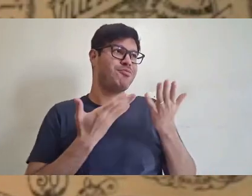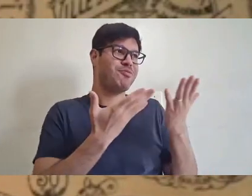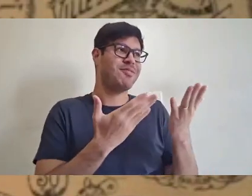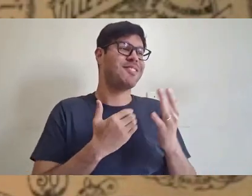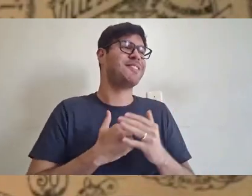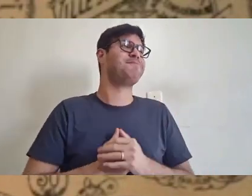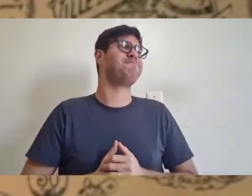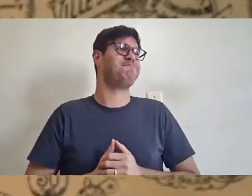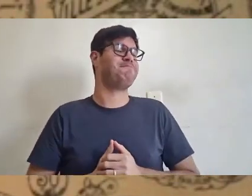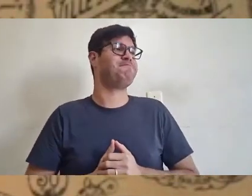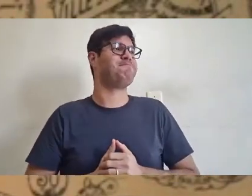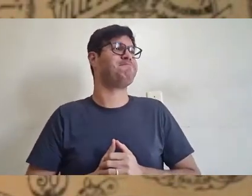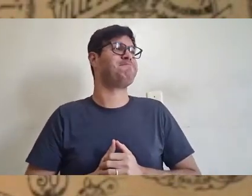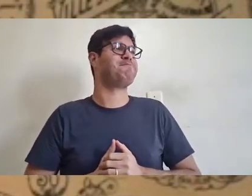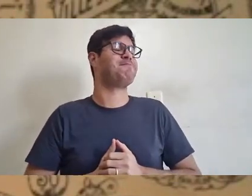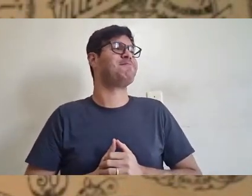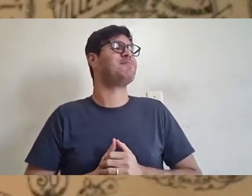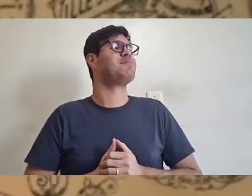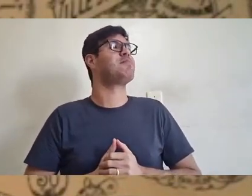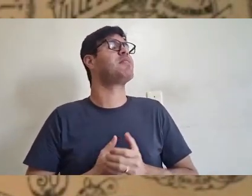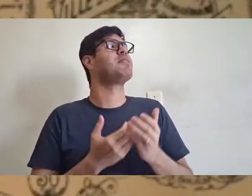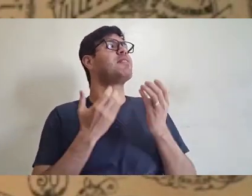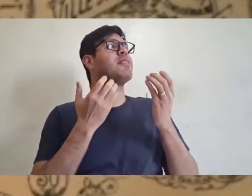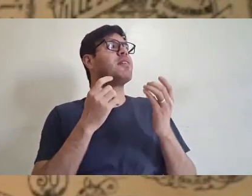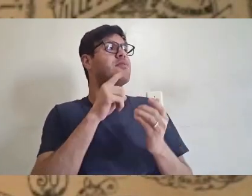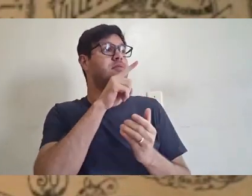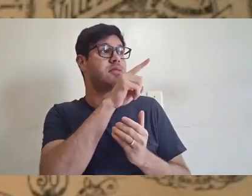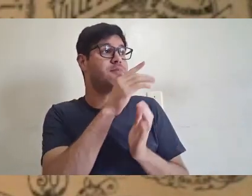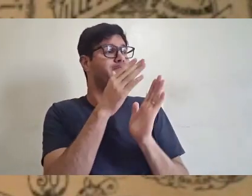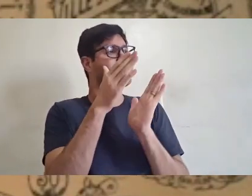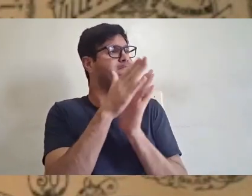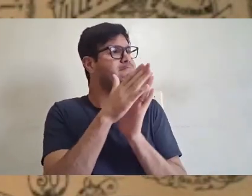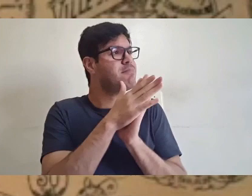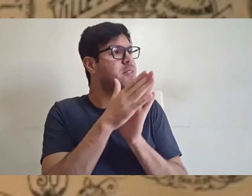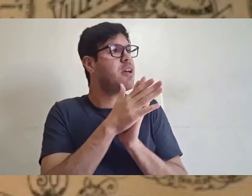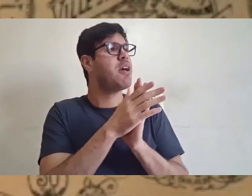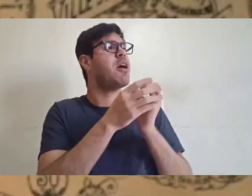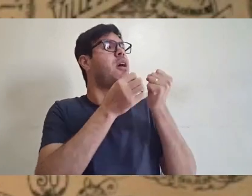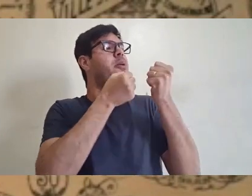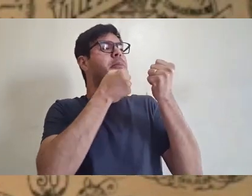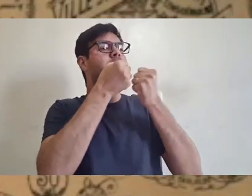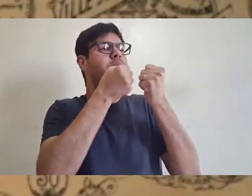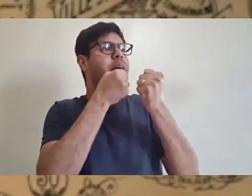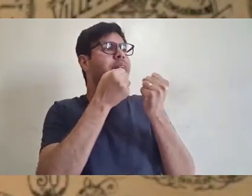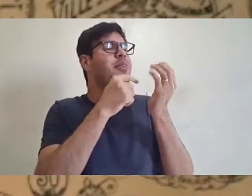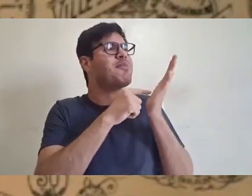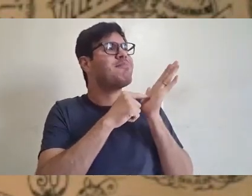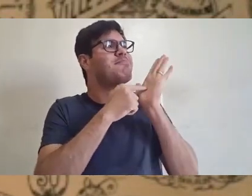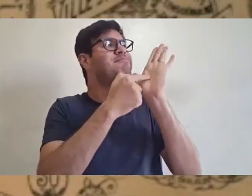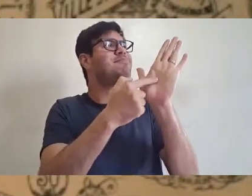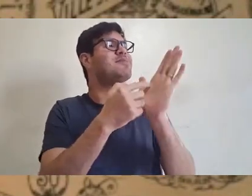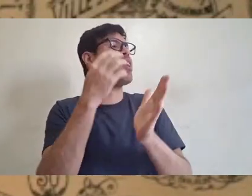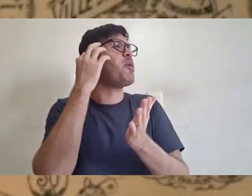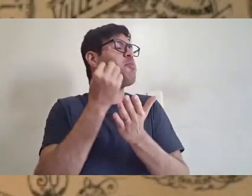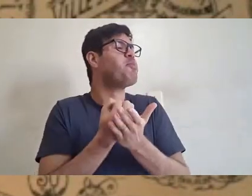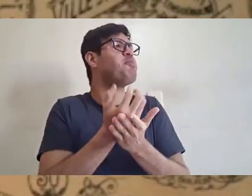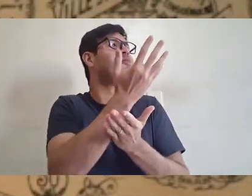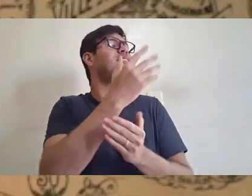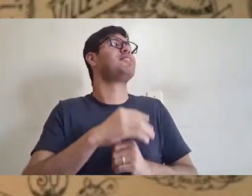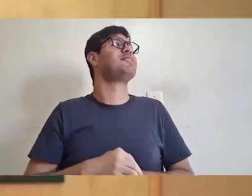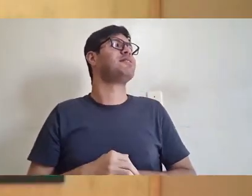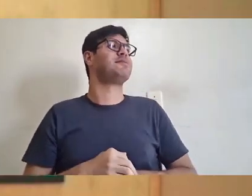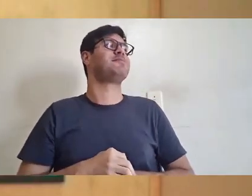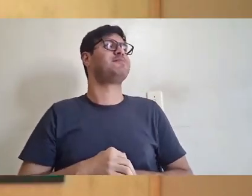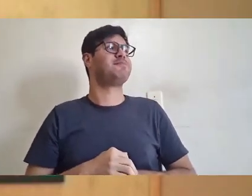bem. E quero parabenizá-lo pela apresentação desse podcast, Muito que obrigado.